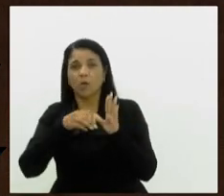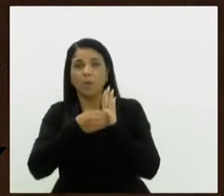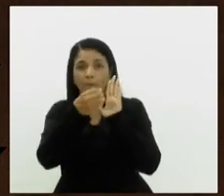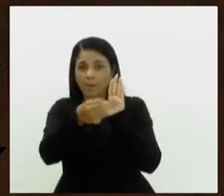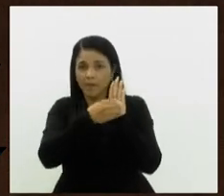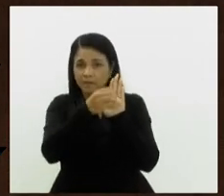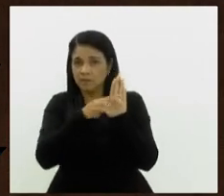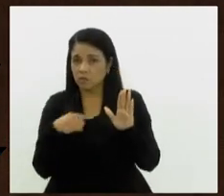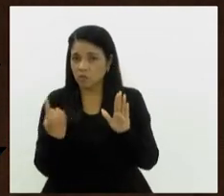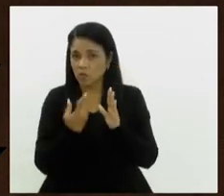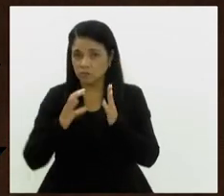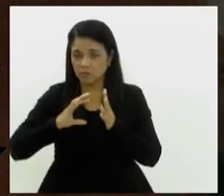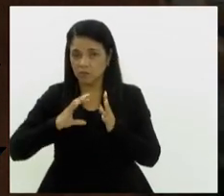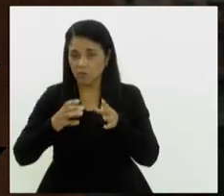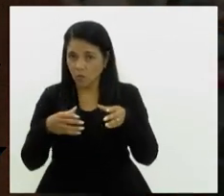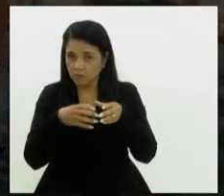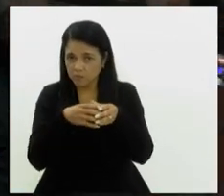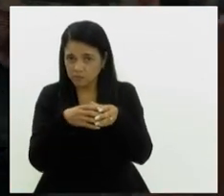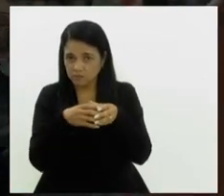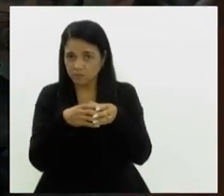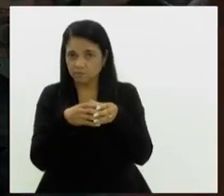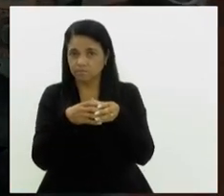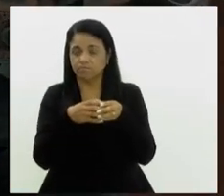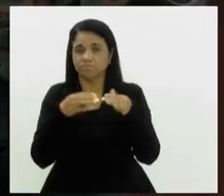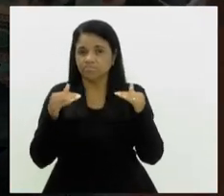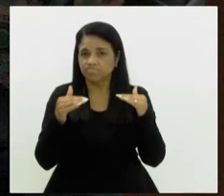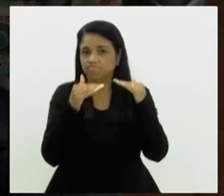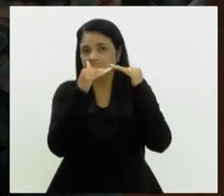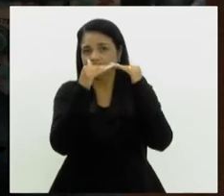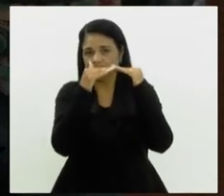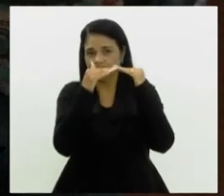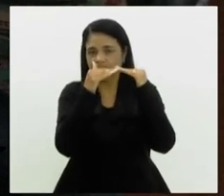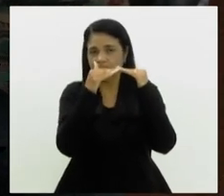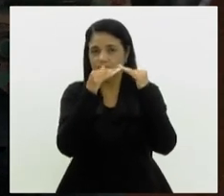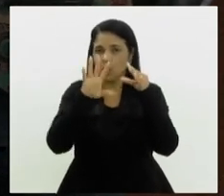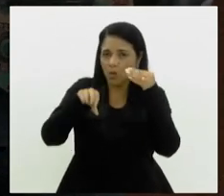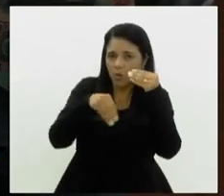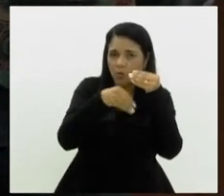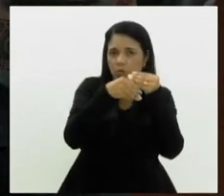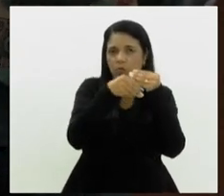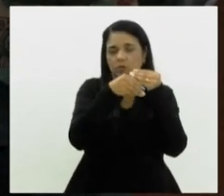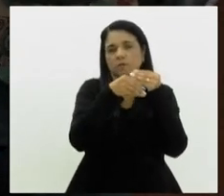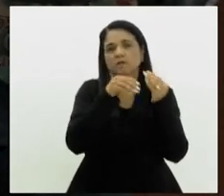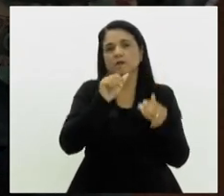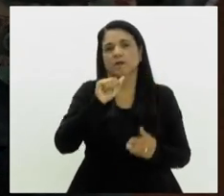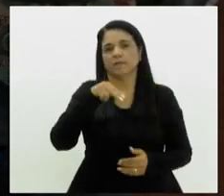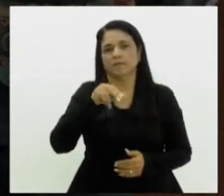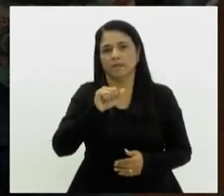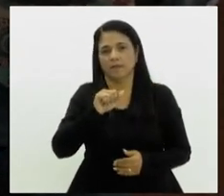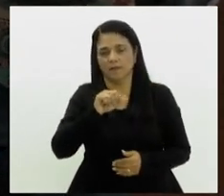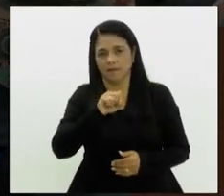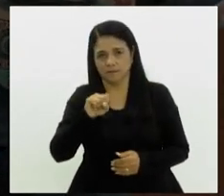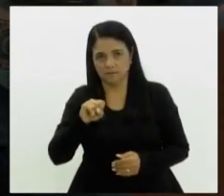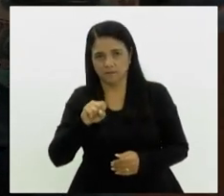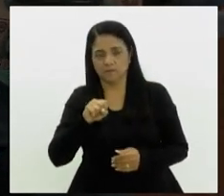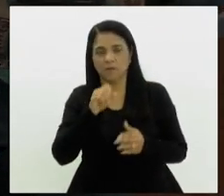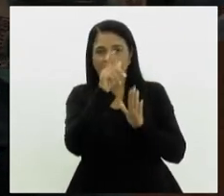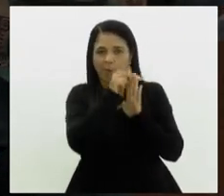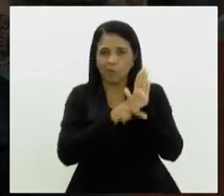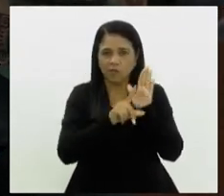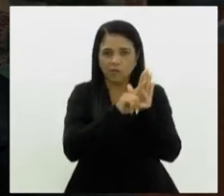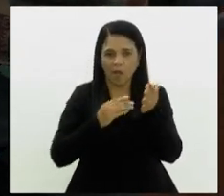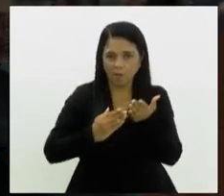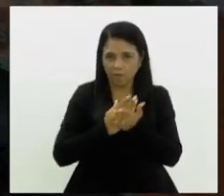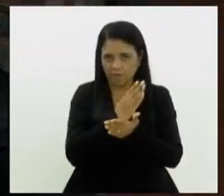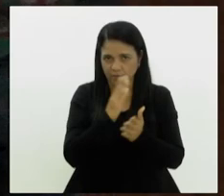nosso da comissão, que é um parecer favorável, seja incluído aos anais e ao projeto que aqui por hora vai ser